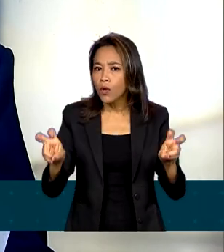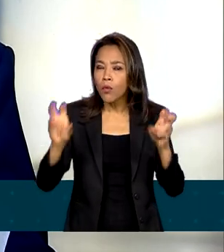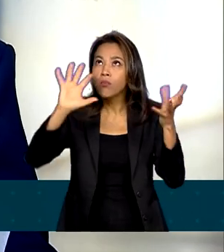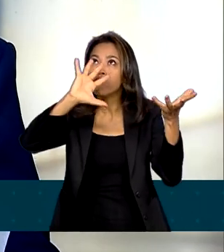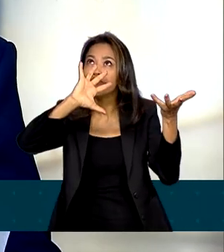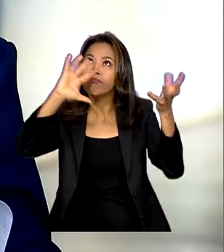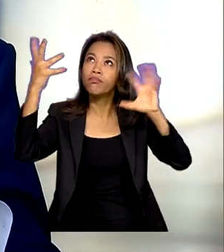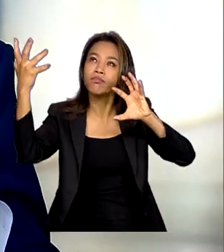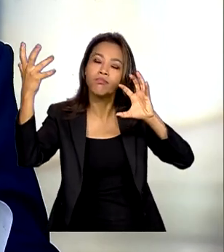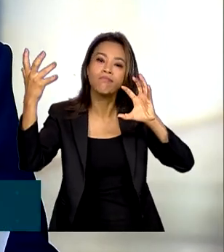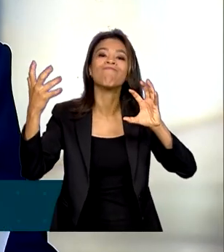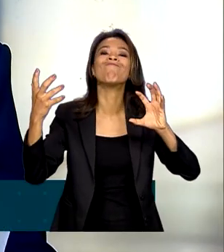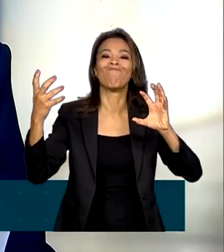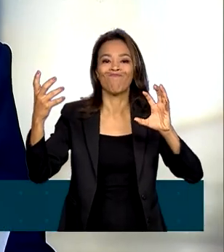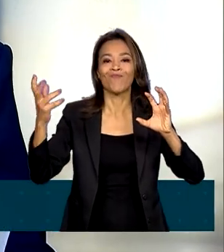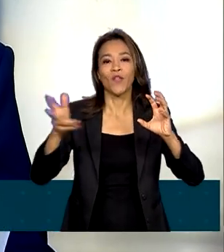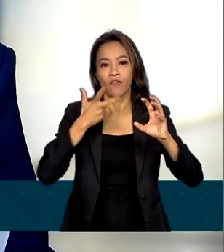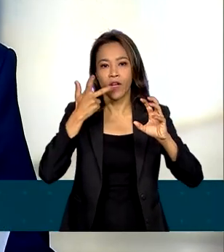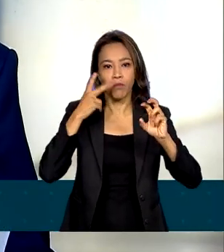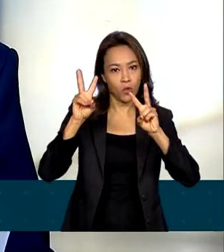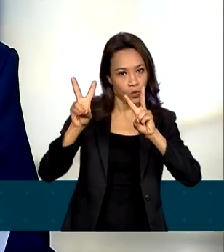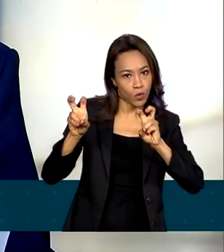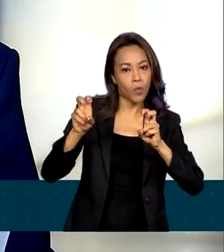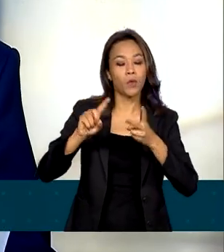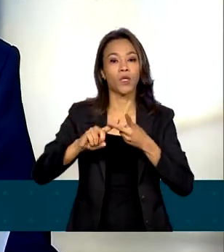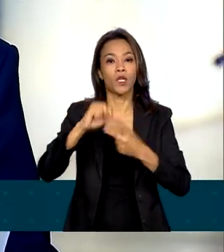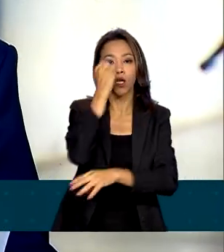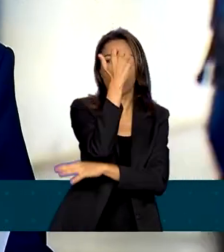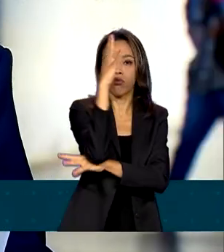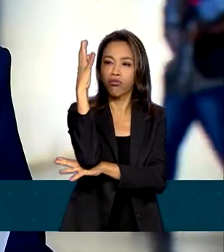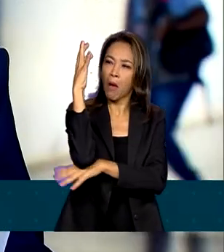climática. Abordamos desmatamento,